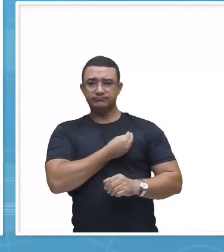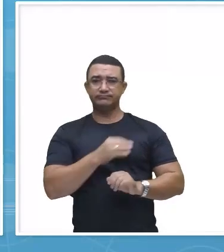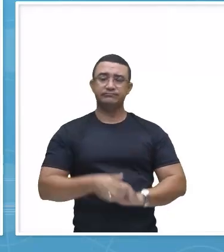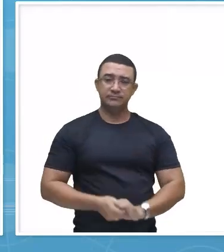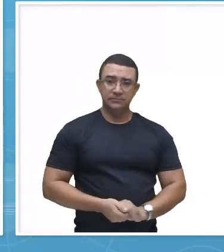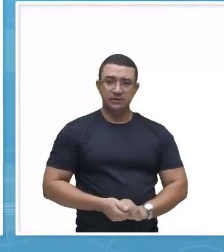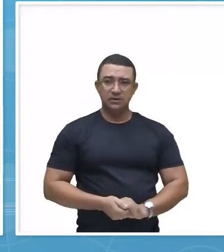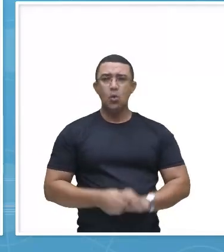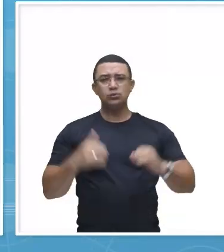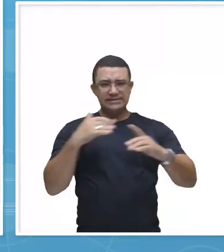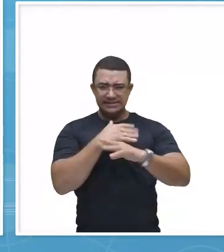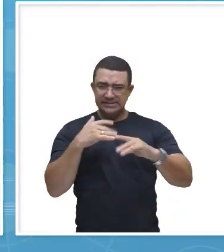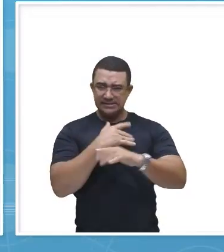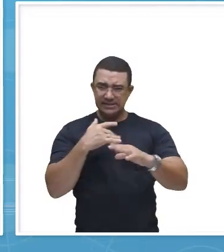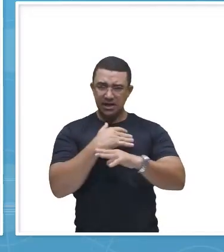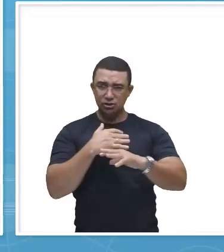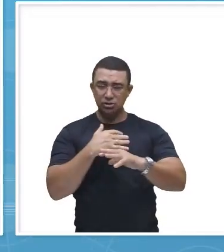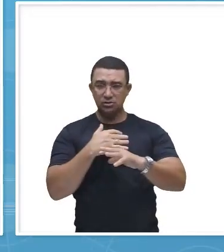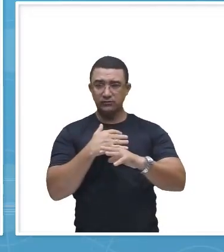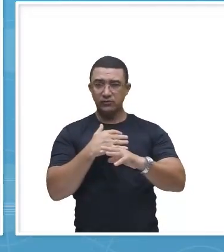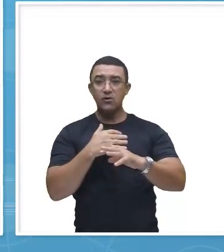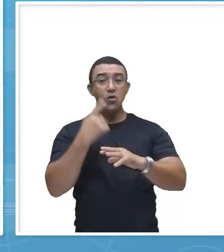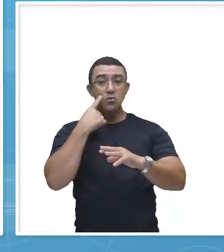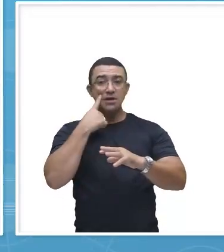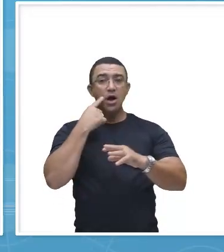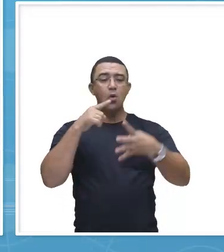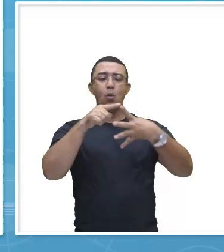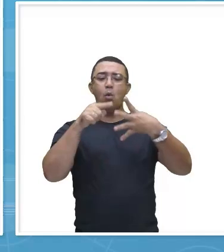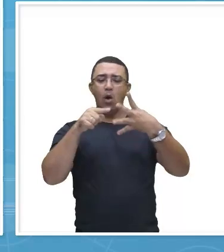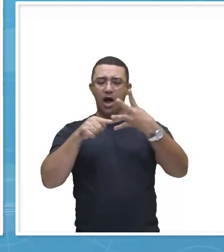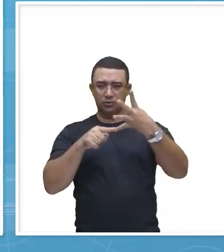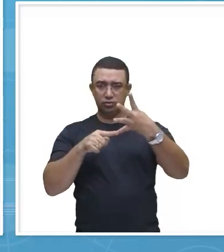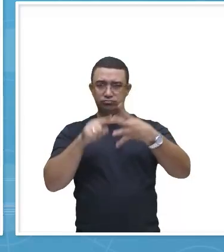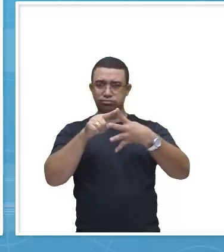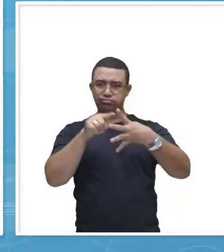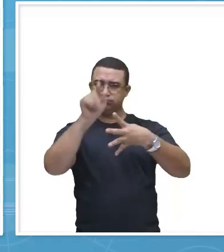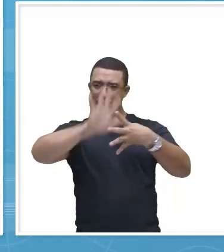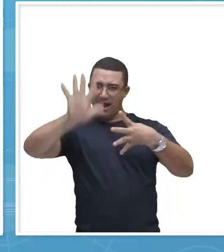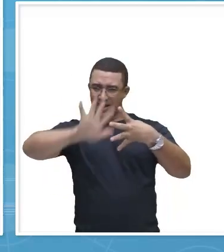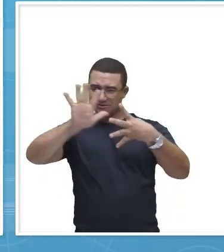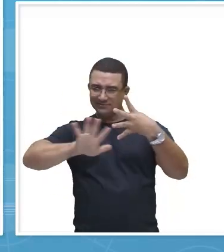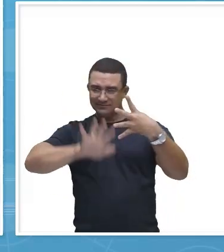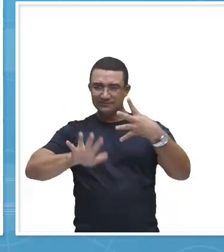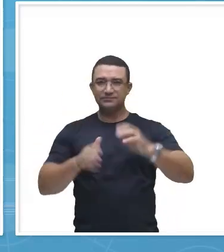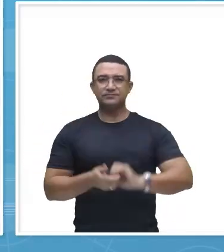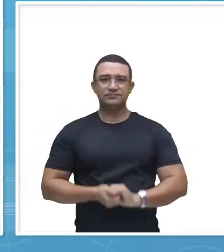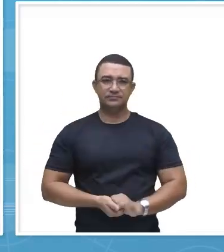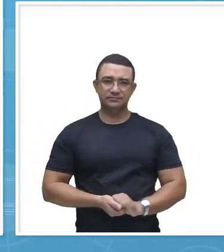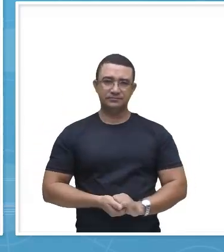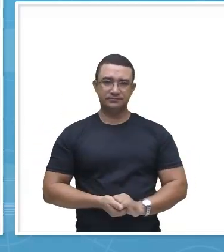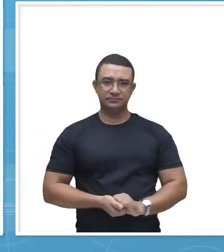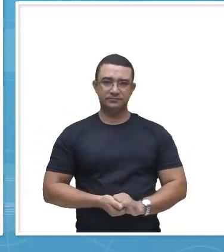pequenas cidades. Eu trouxe para vocês 4 imagens. As 2 primeiras imagens são exemplos de